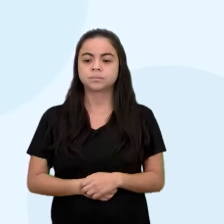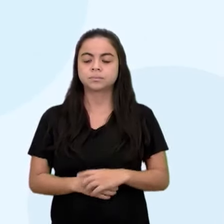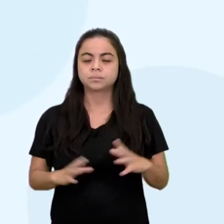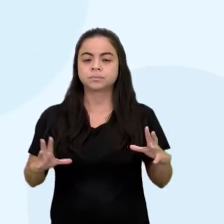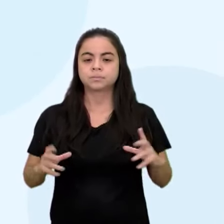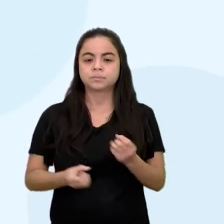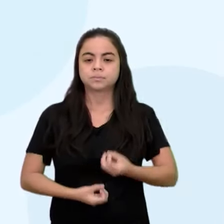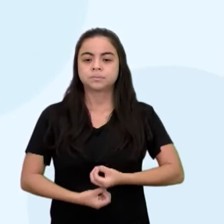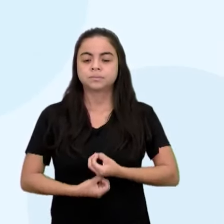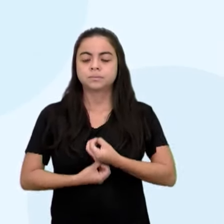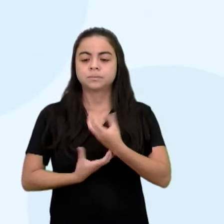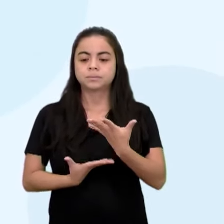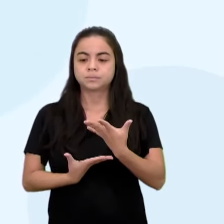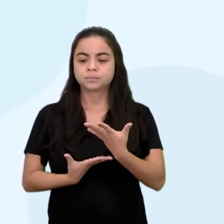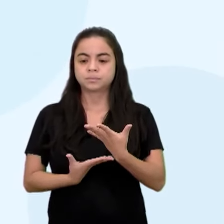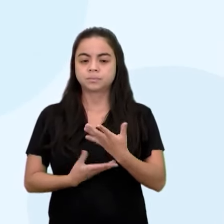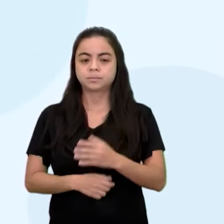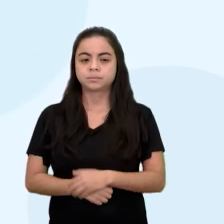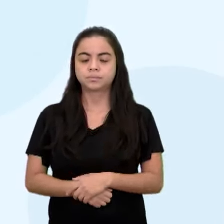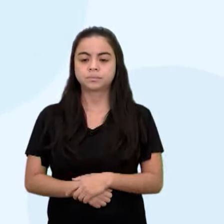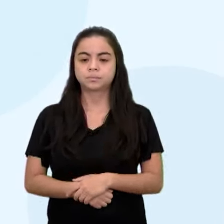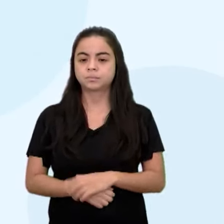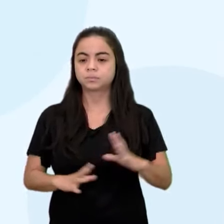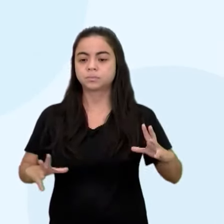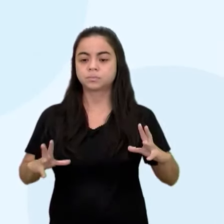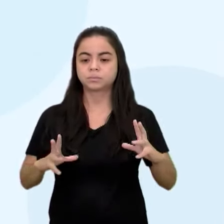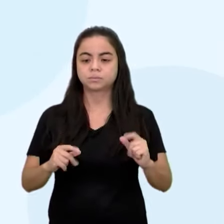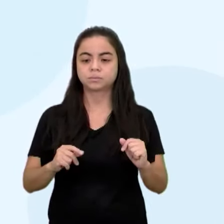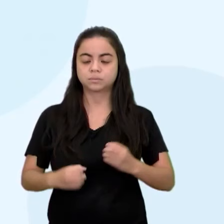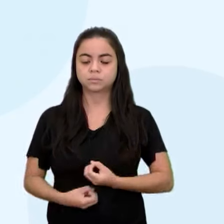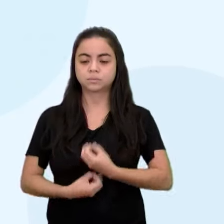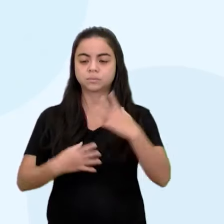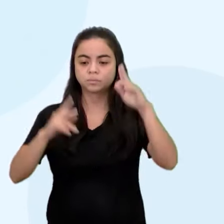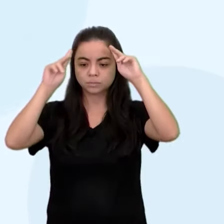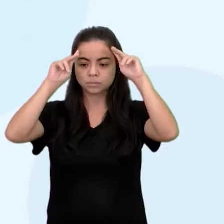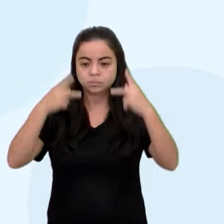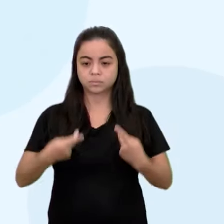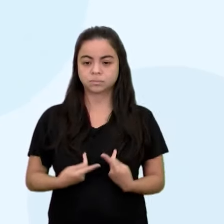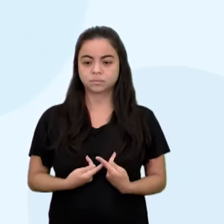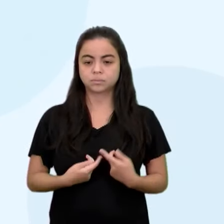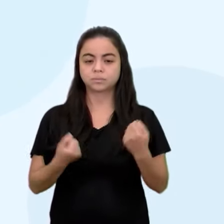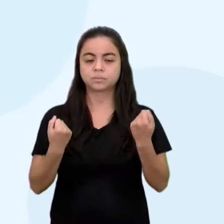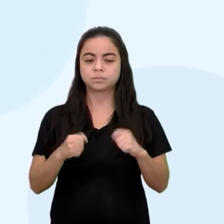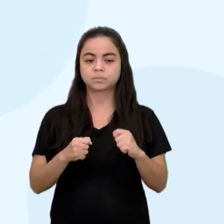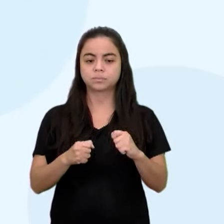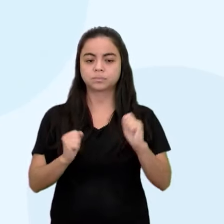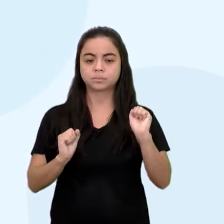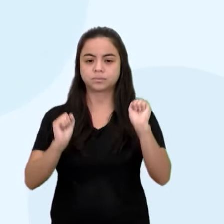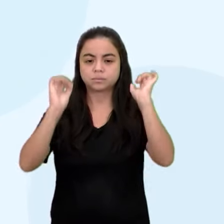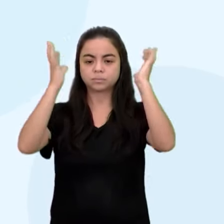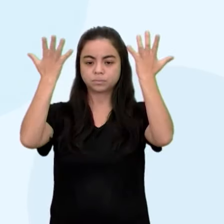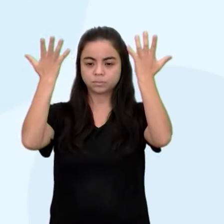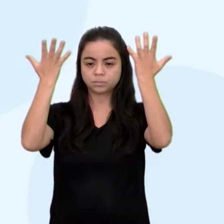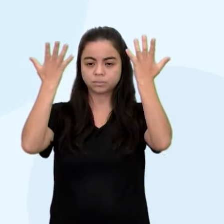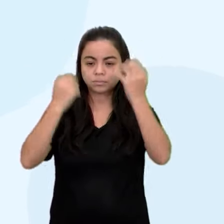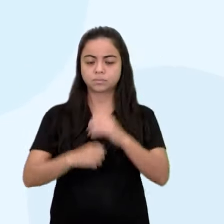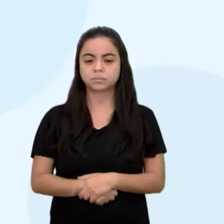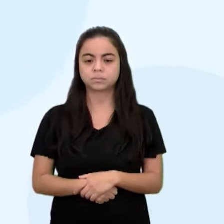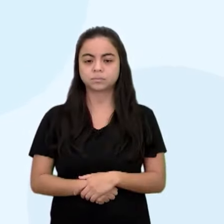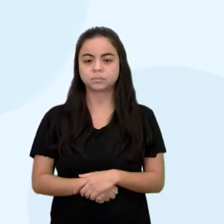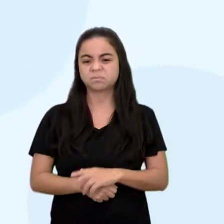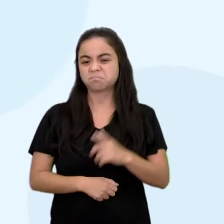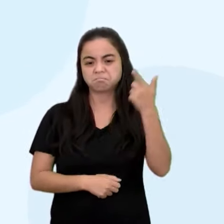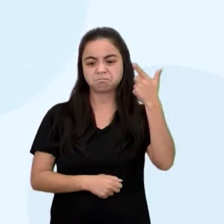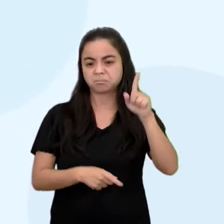de expressão humana. Então, manifestação é toda forma de expressão humana, seja por meio de celebrações e